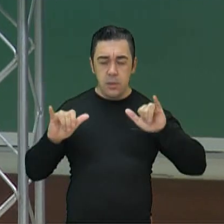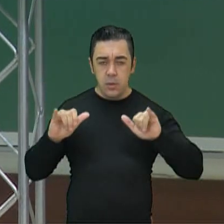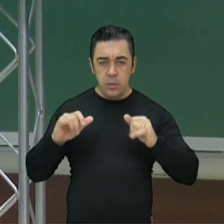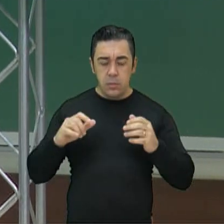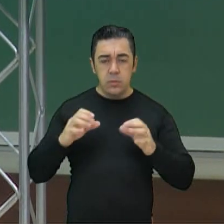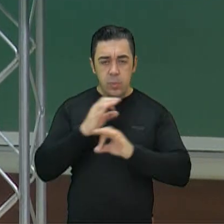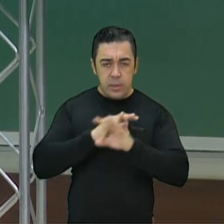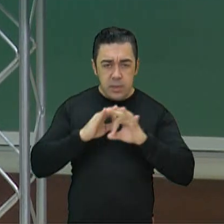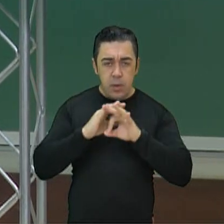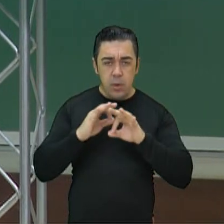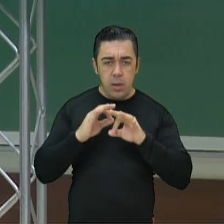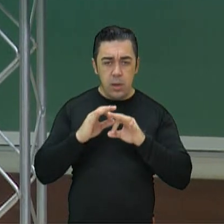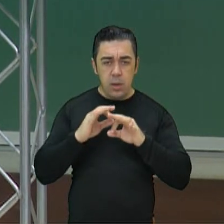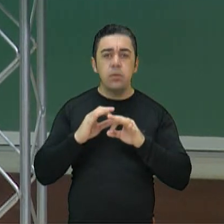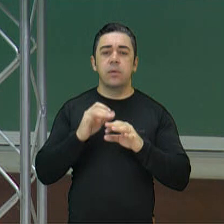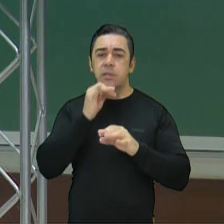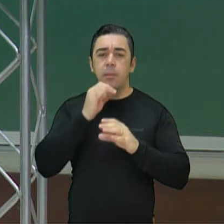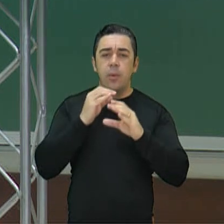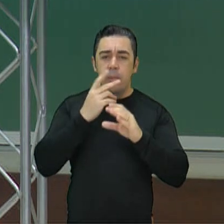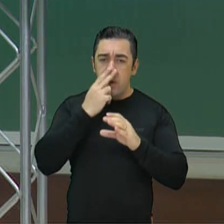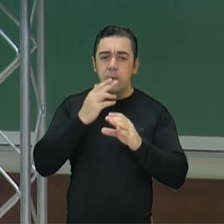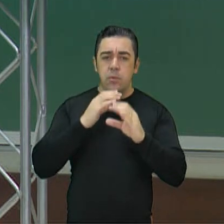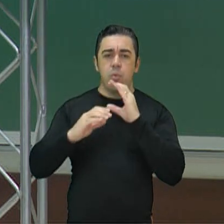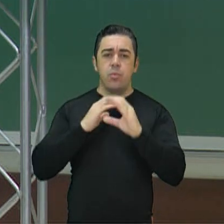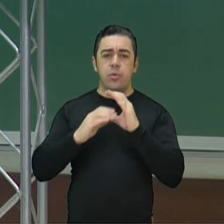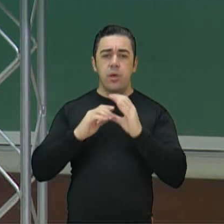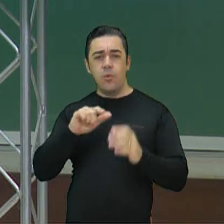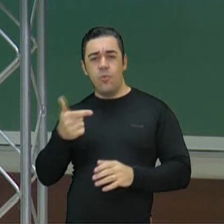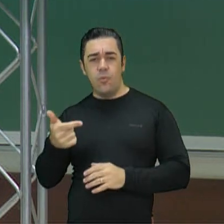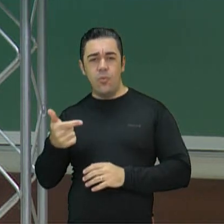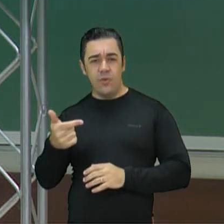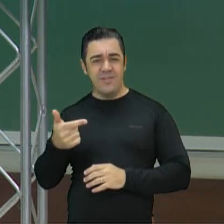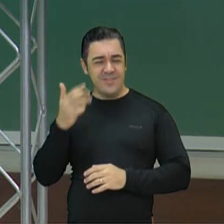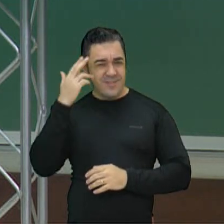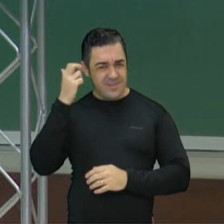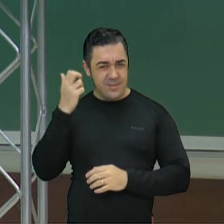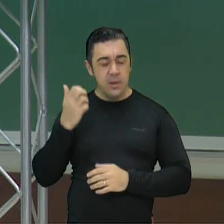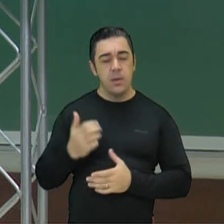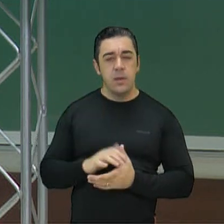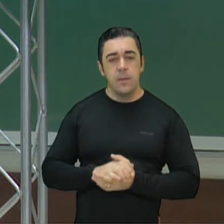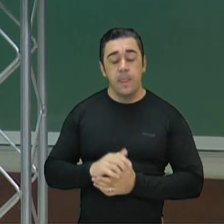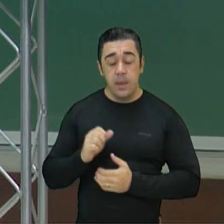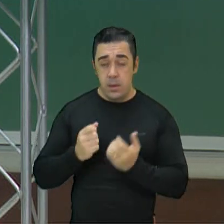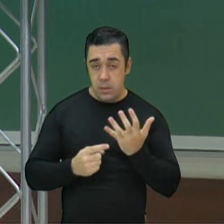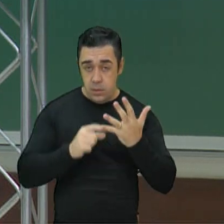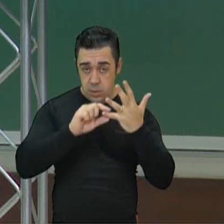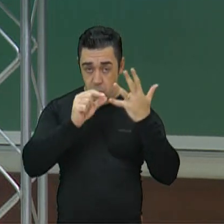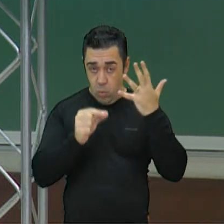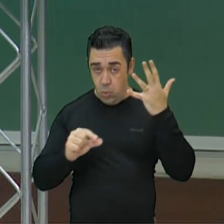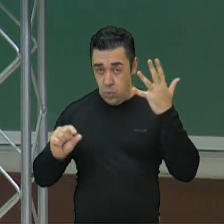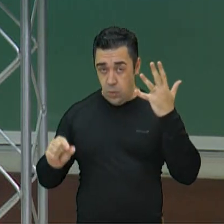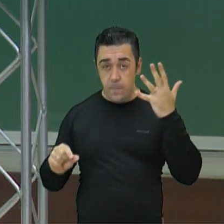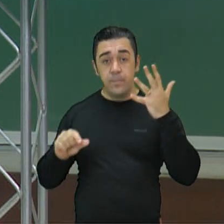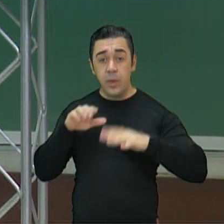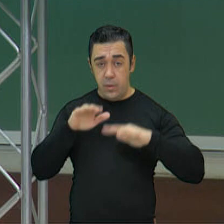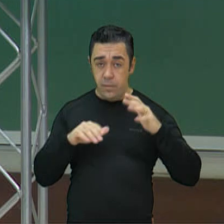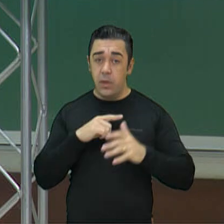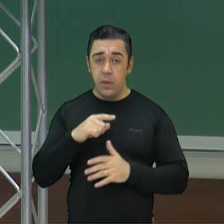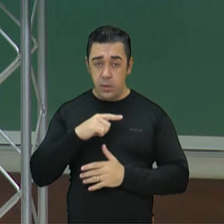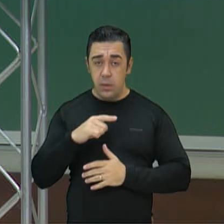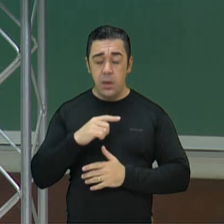uma célula para outra. Um neurônio, às vezes, pode chegar a ter uma dimensão bem grande, né, conforme o órgão do